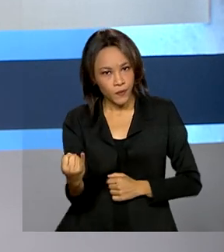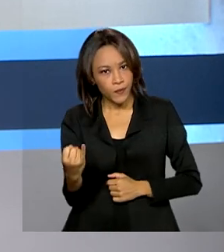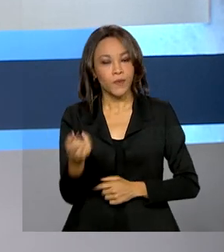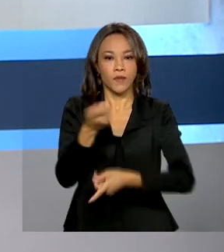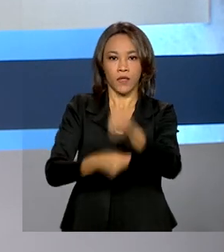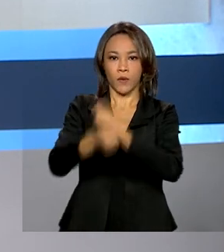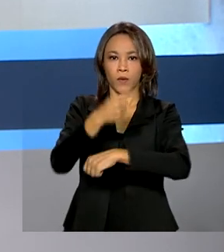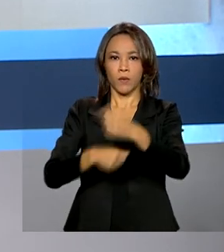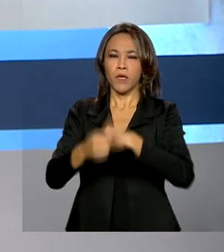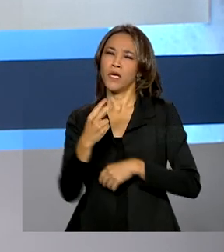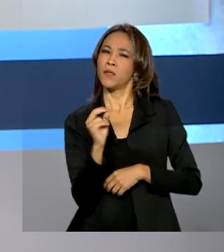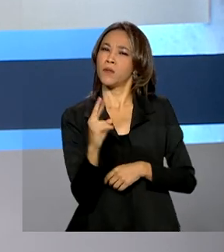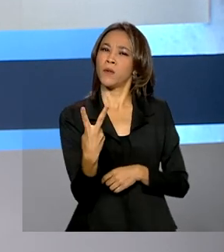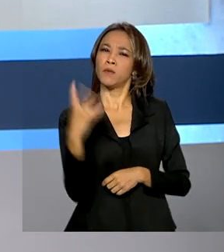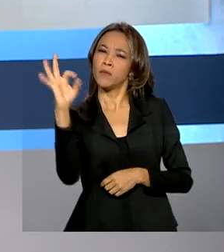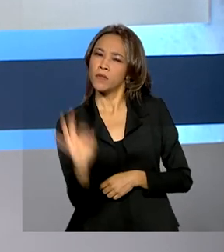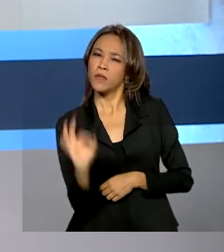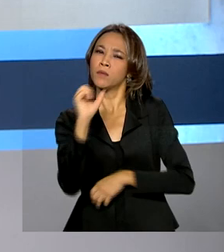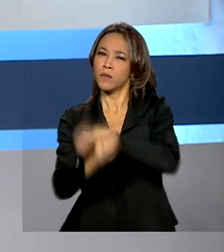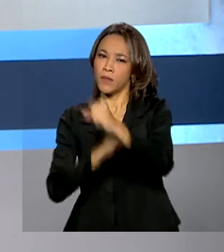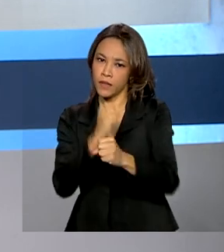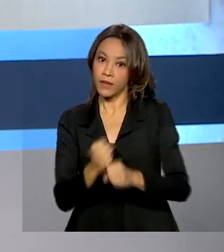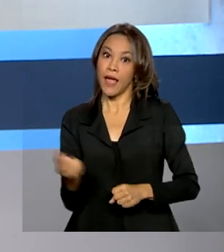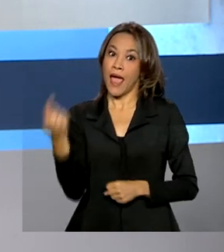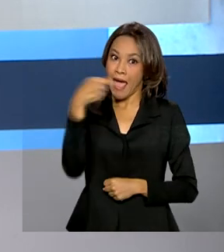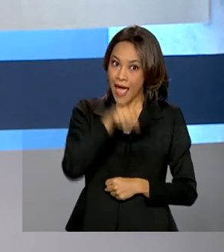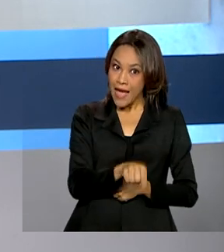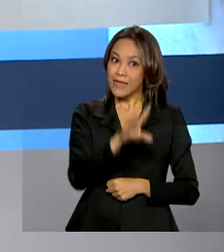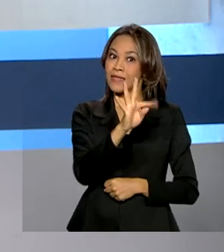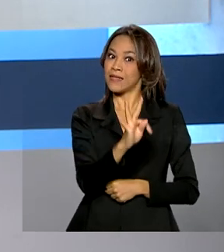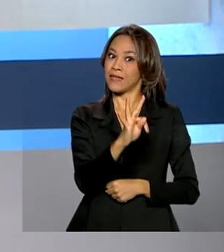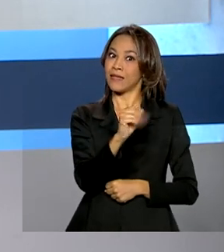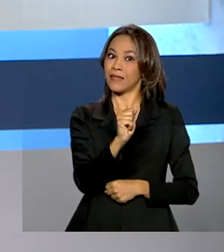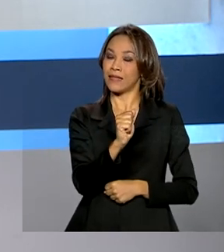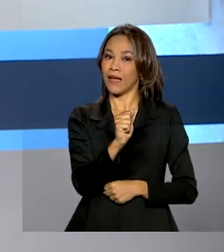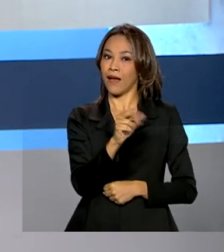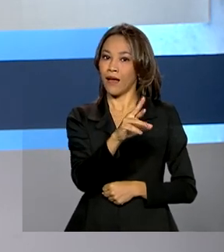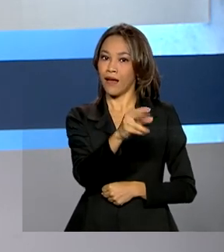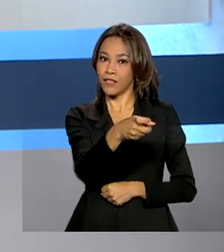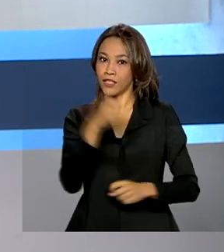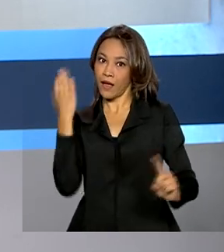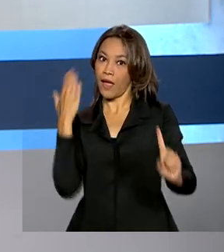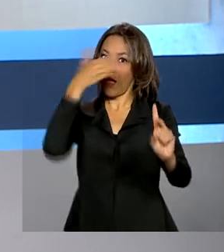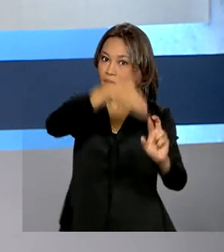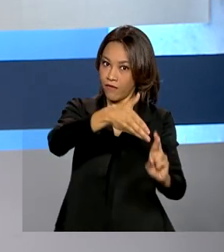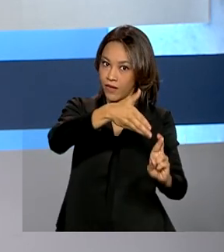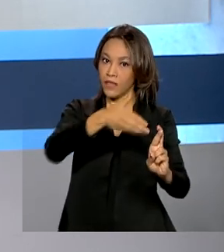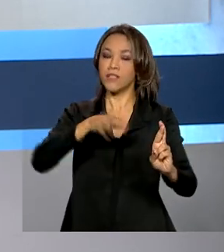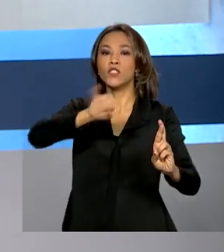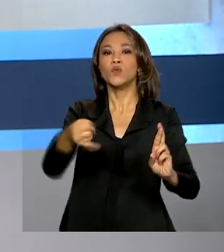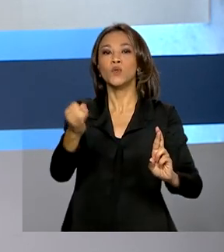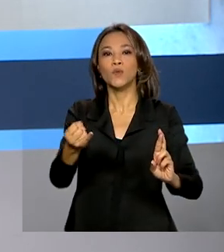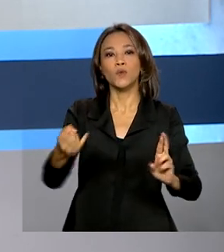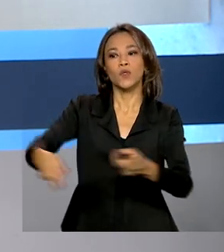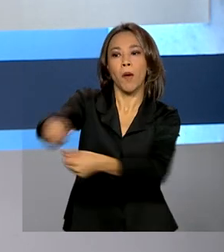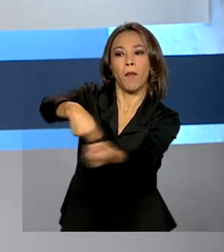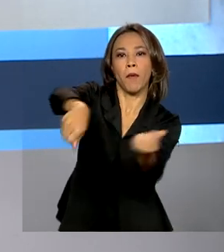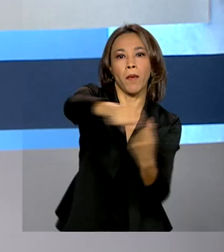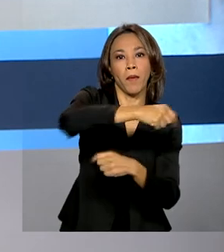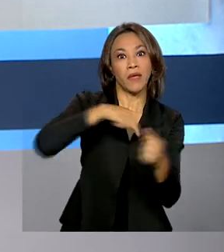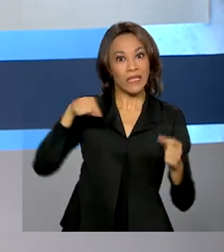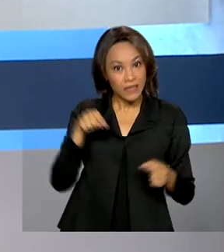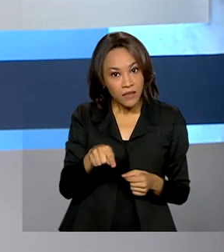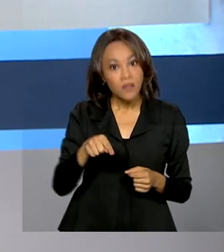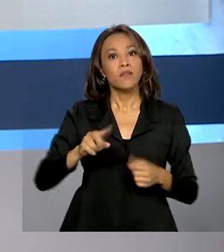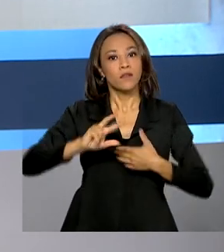em 2% ao ano. A taxa Selic serve como uma referência para os juros cobrados no mercado e interfere no dia a dia das